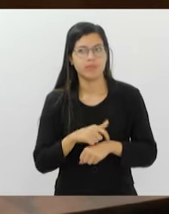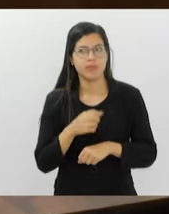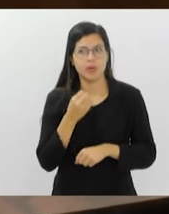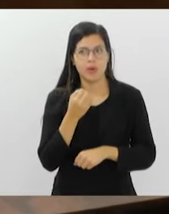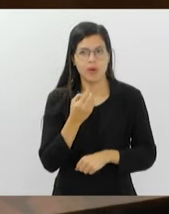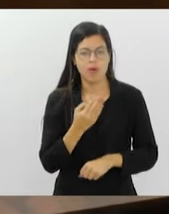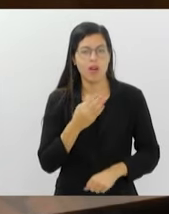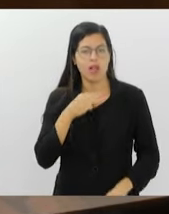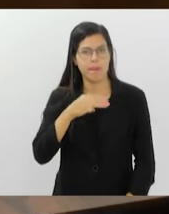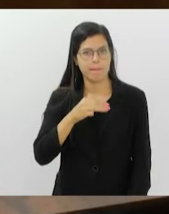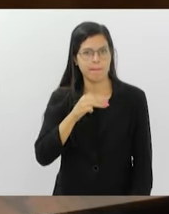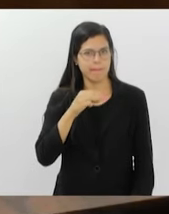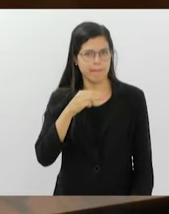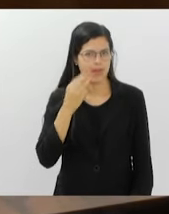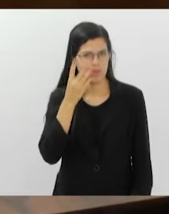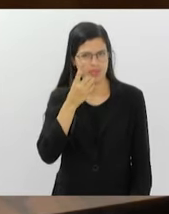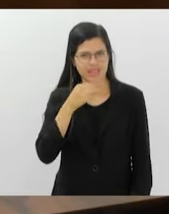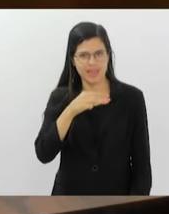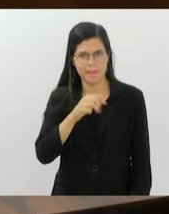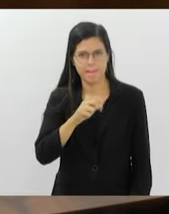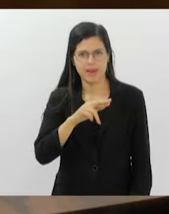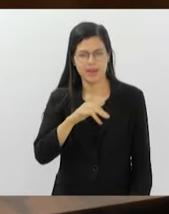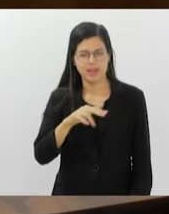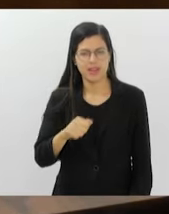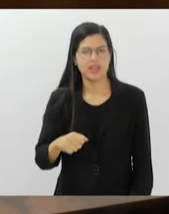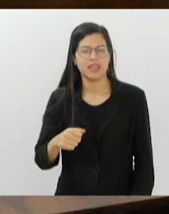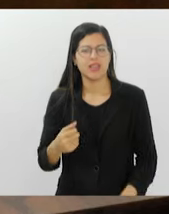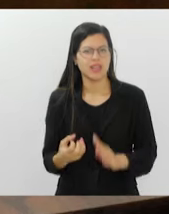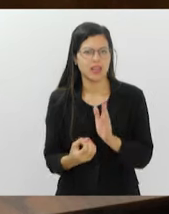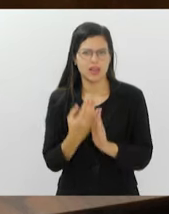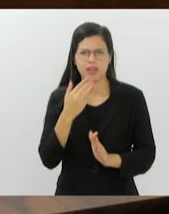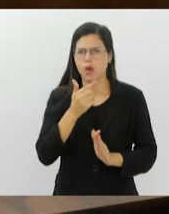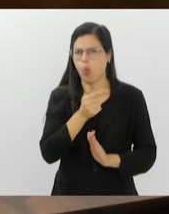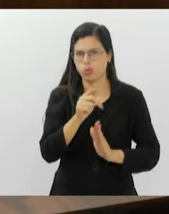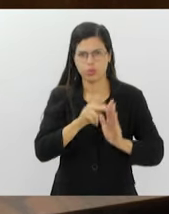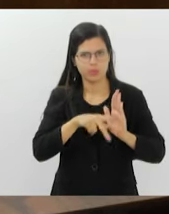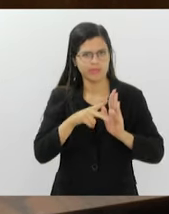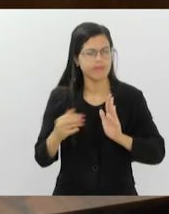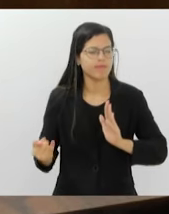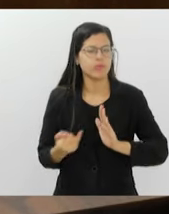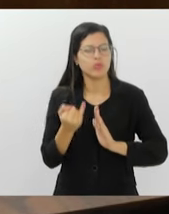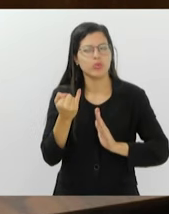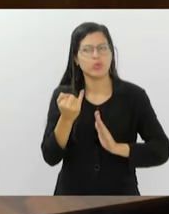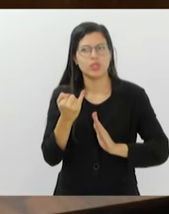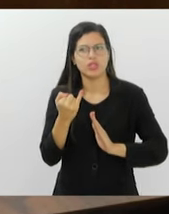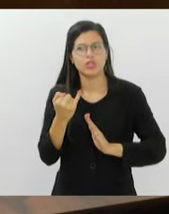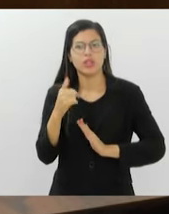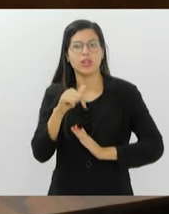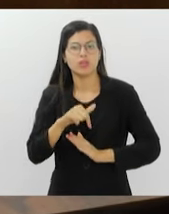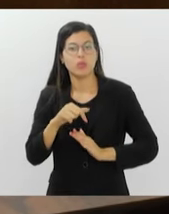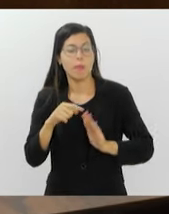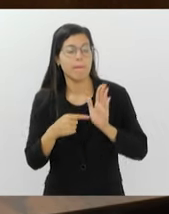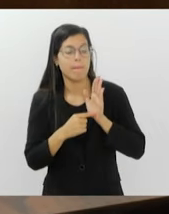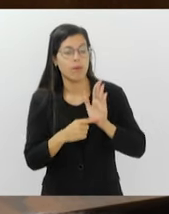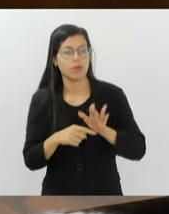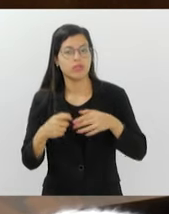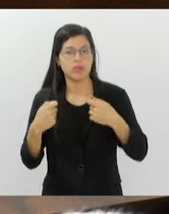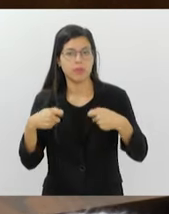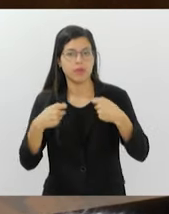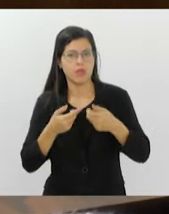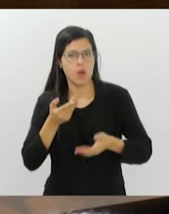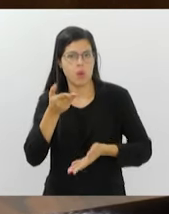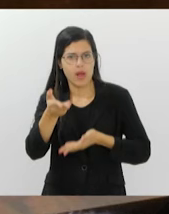do MST que é autora de tantas outras outros projetos importantes dispõe sobre essa necessidade de um